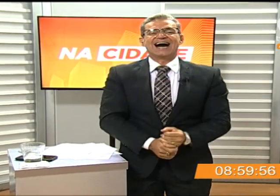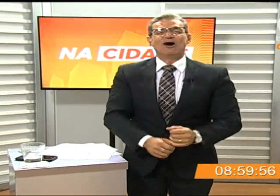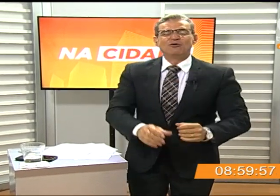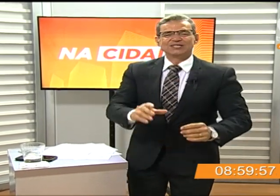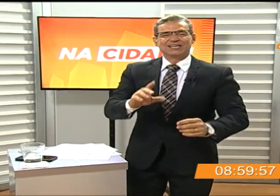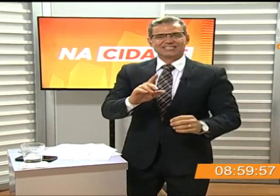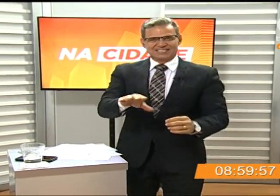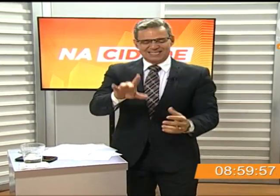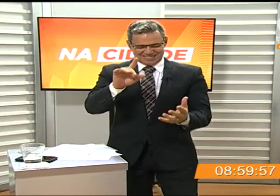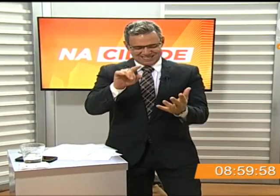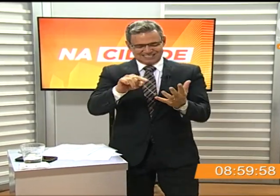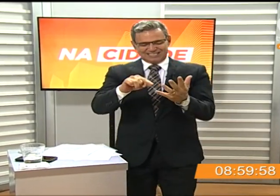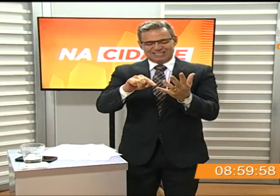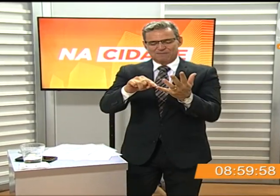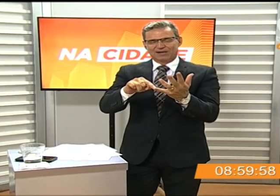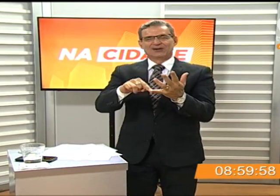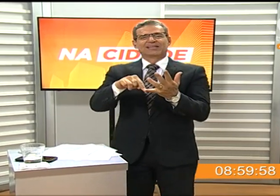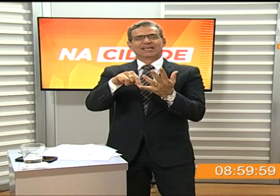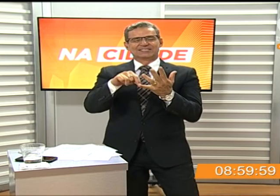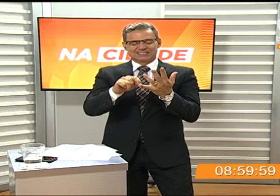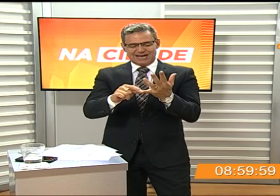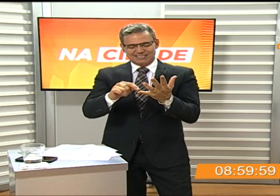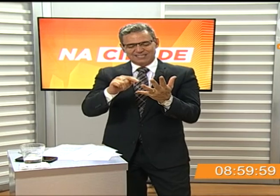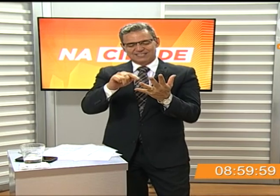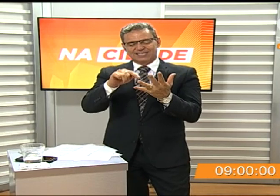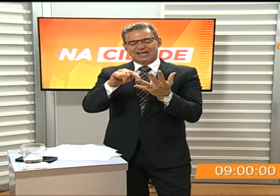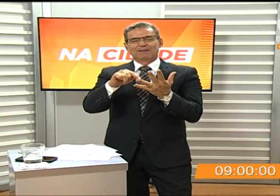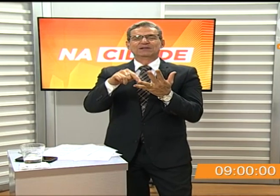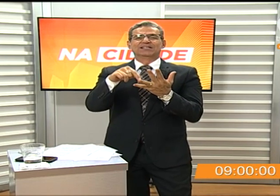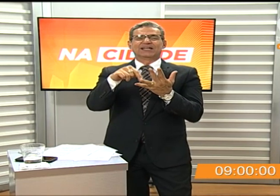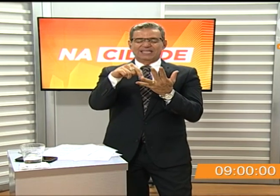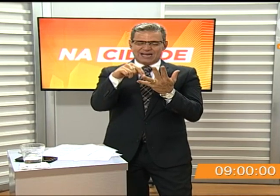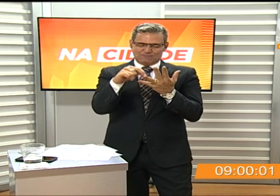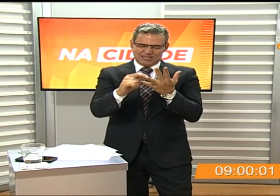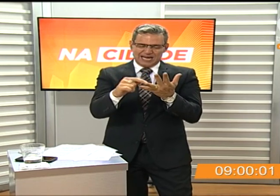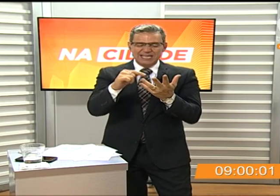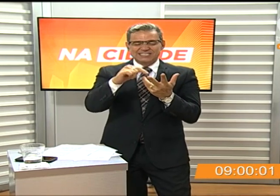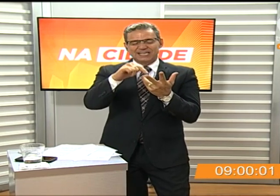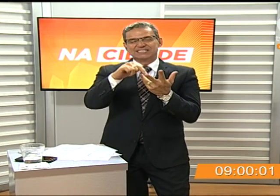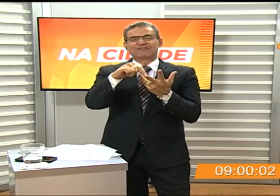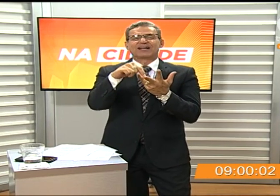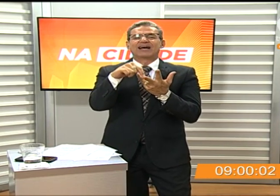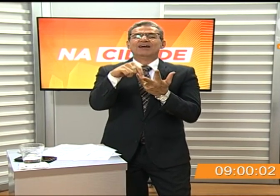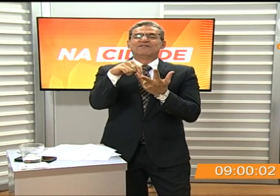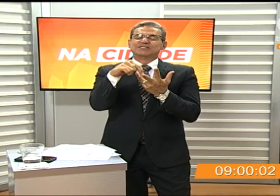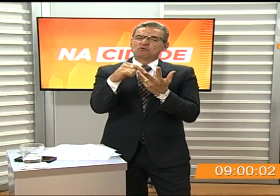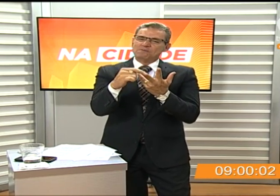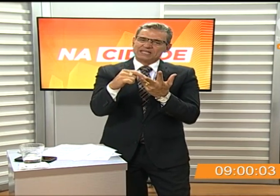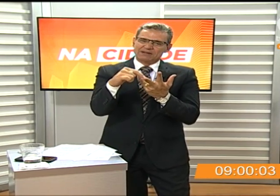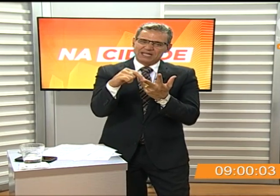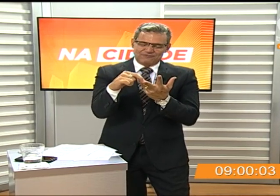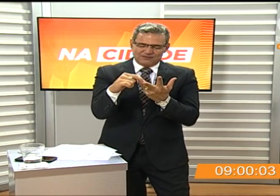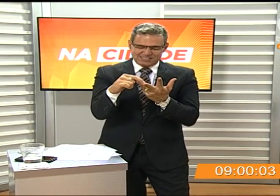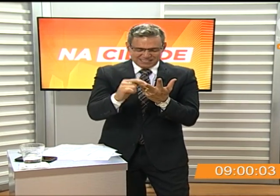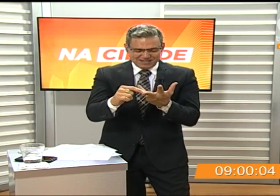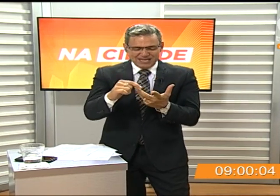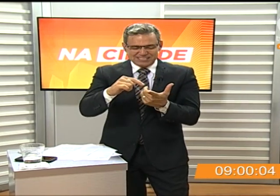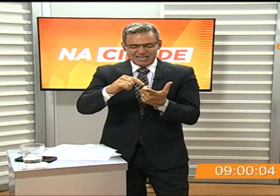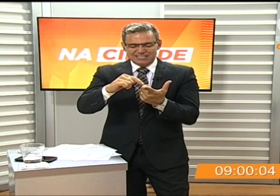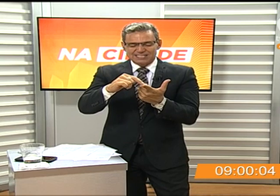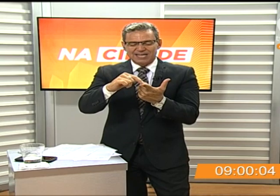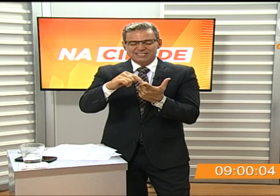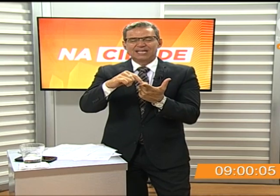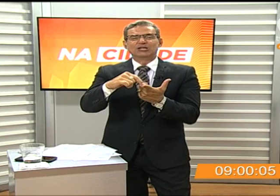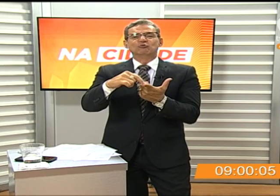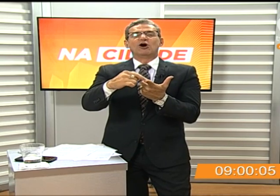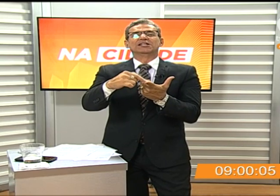estar aonde ela quiser. Se ela quiser estar trabalhando, ela tem que estar. Se ela quiser estar capinando, ela tem que capinar. Se ela quiser estar fazendo comida, ela tem que fazer. Se